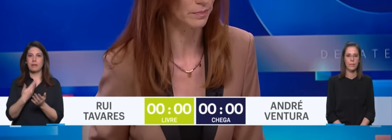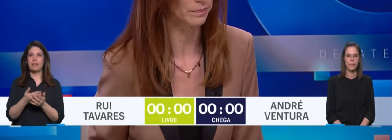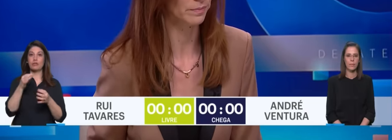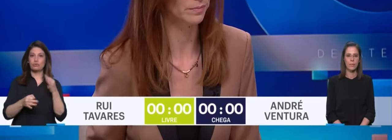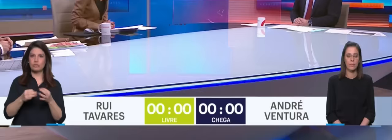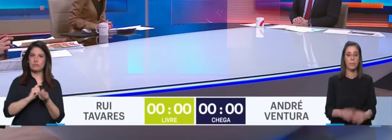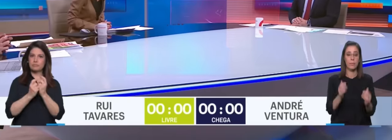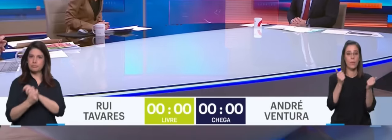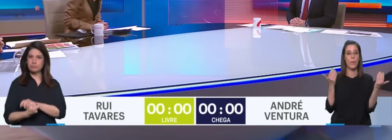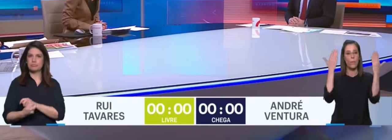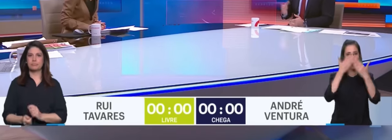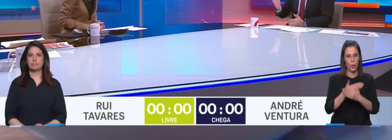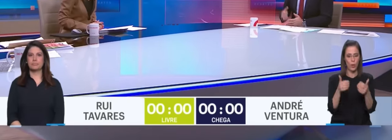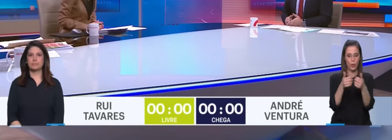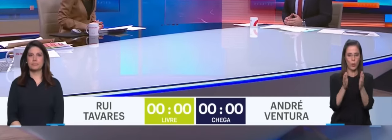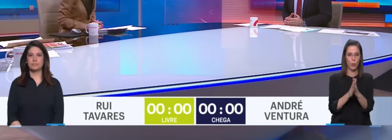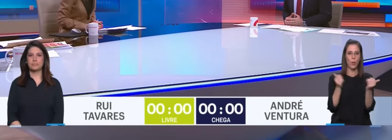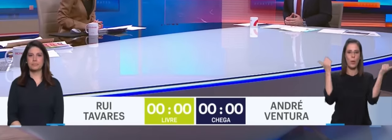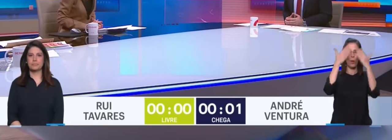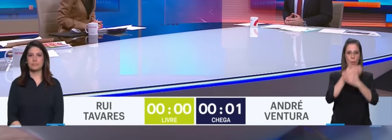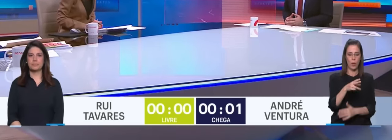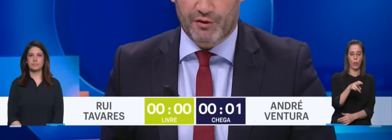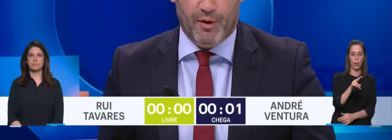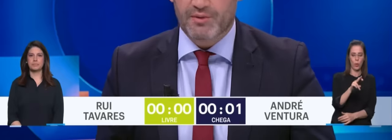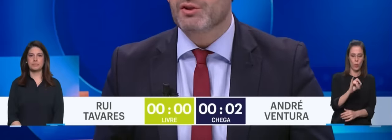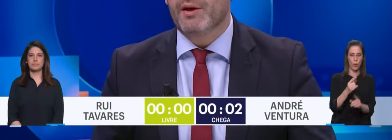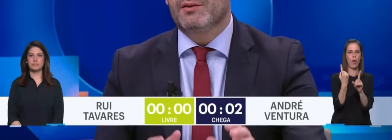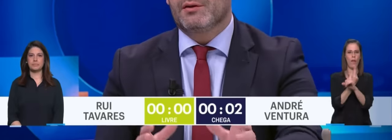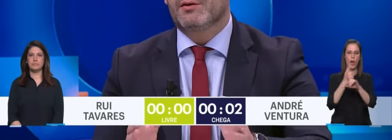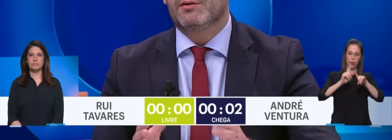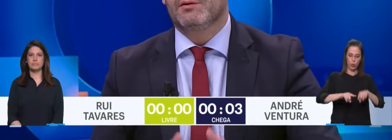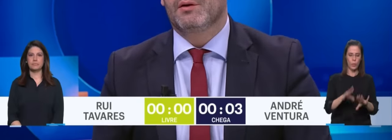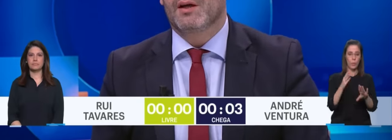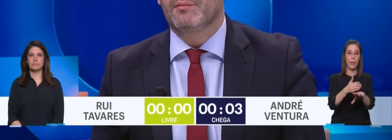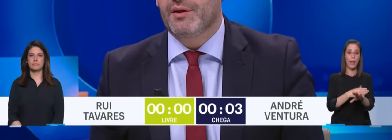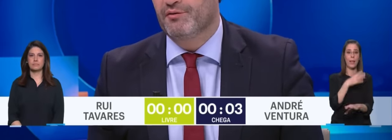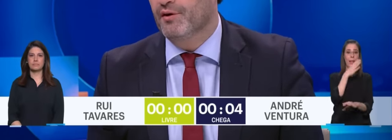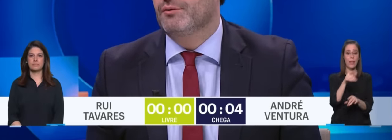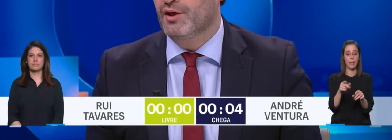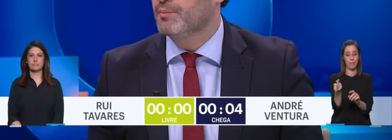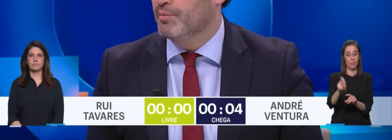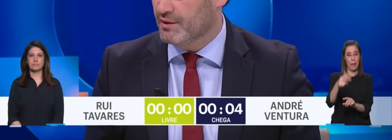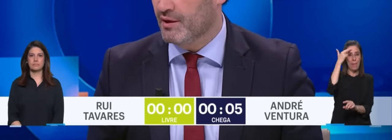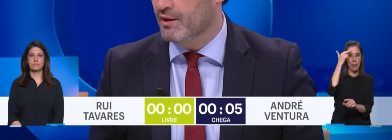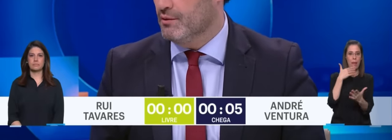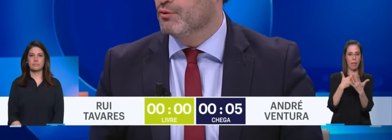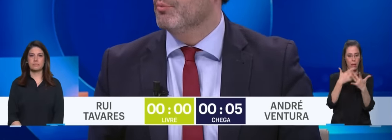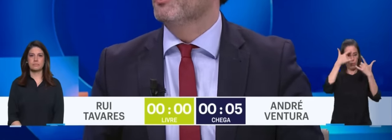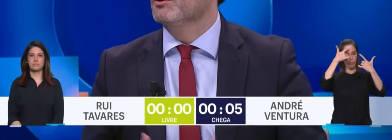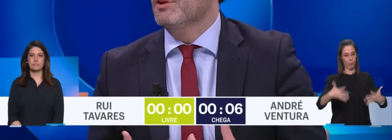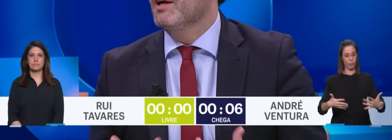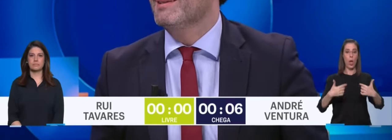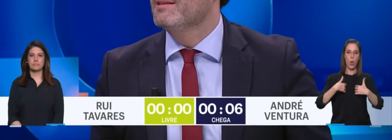Justiça Boa noite a todos boa noite Rui eh de várias formas antes de mais dizer que este caso da madeira de facto gera perplexidade e eu